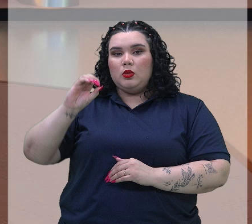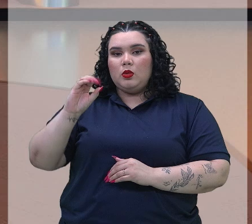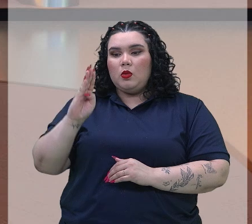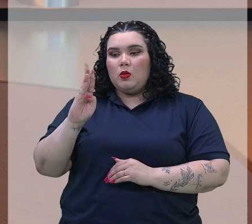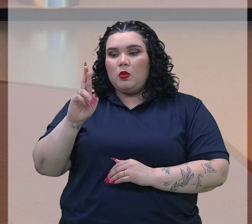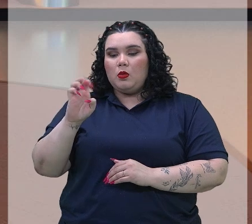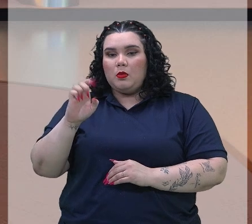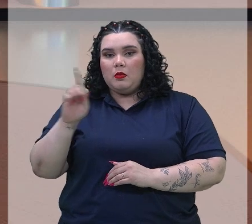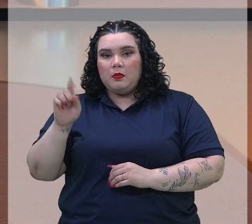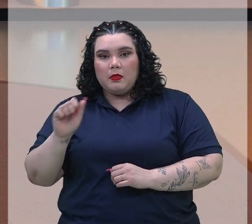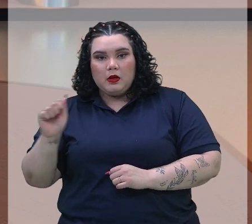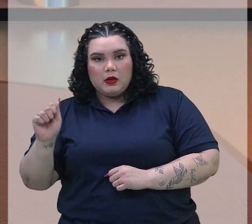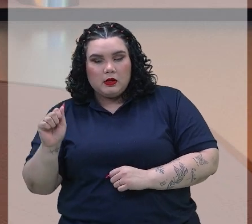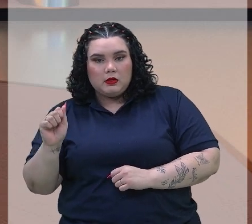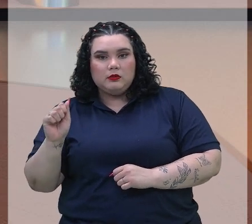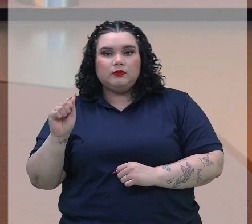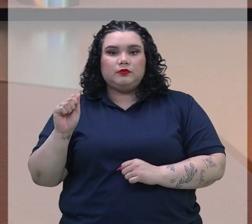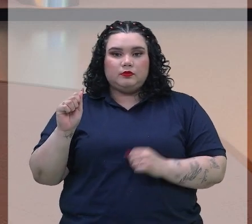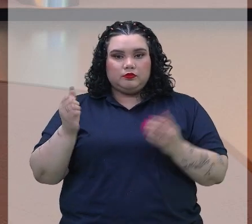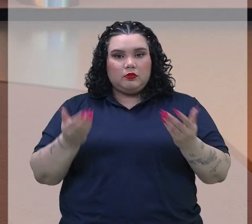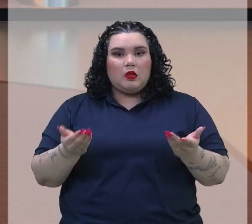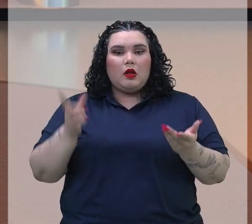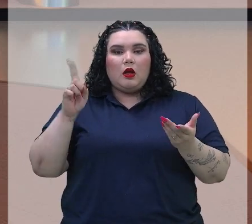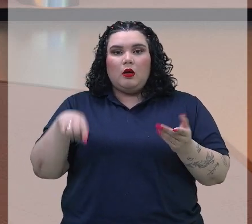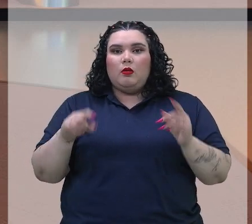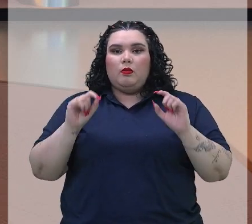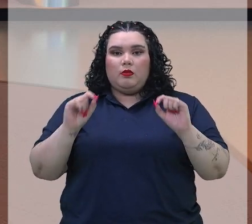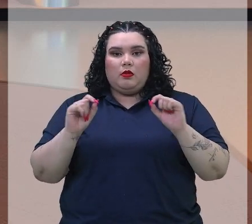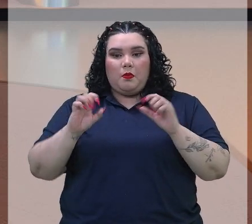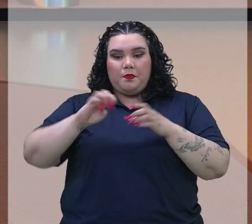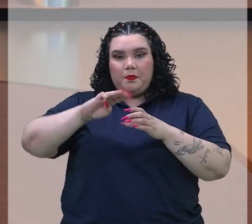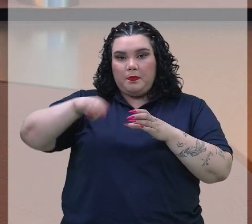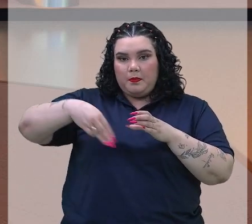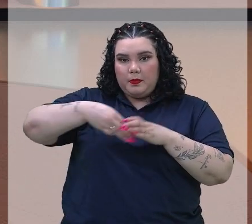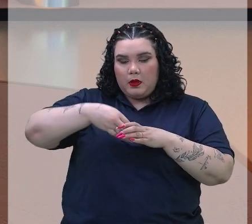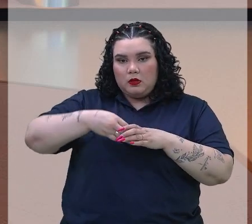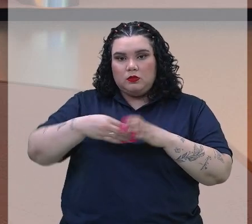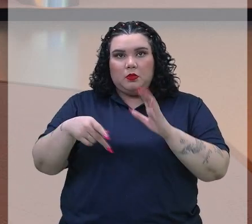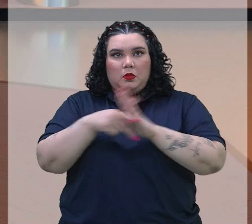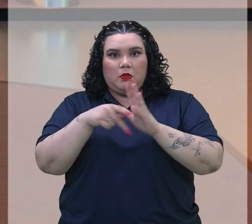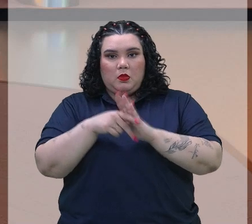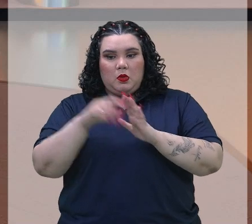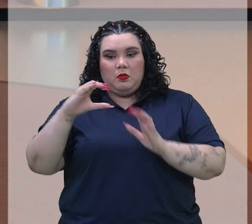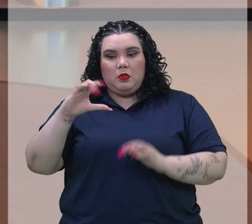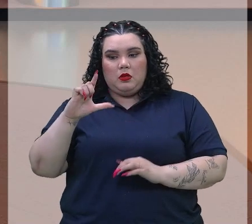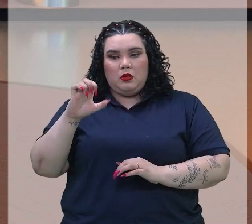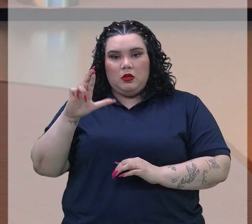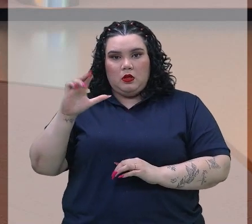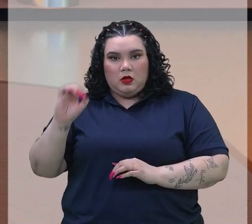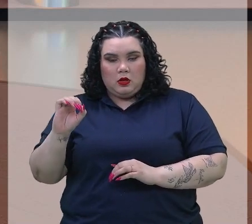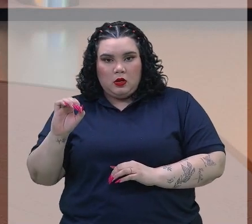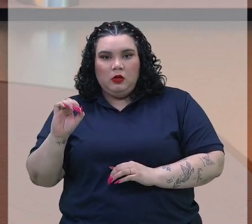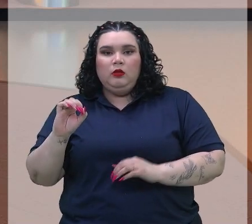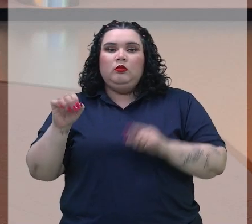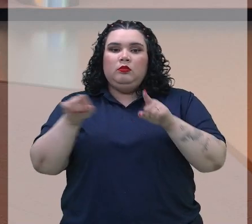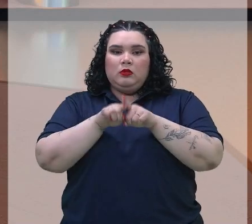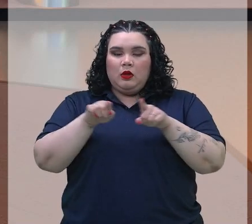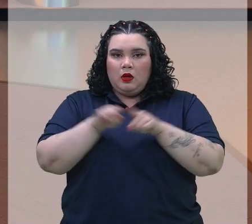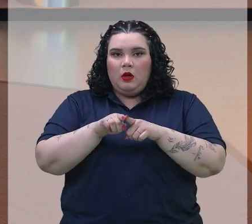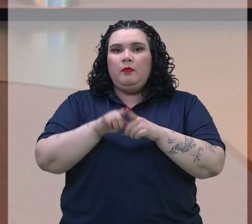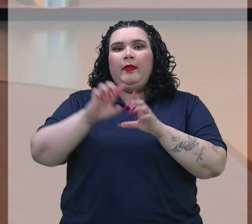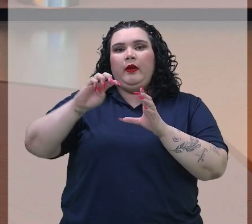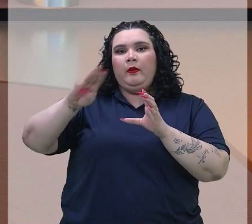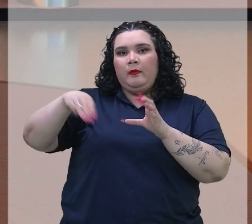Geralmente, ou quase sempre, os membros do clero faziam parte também da